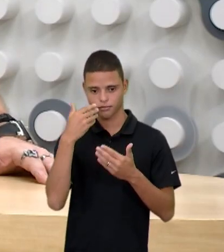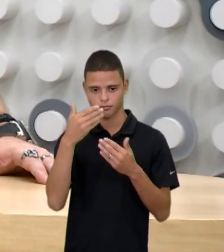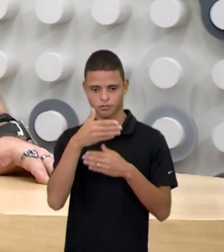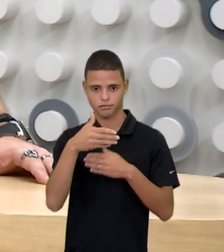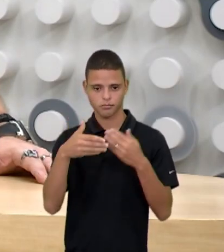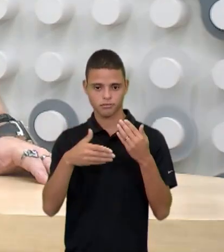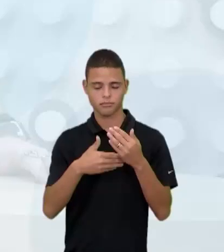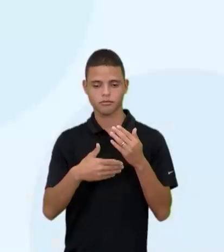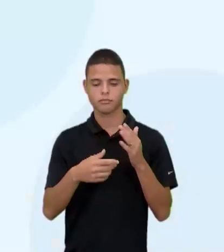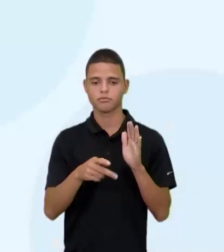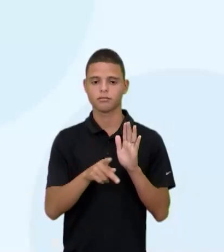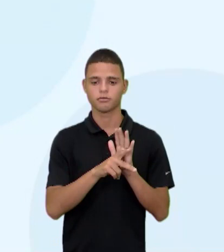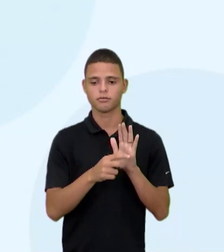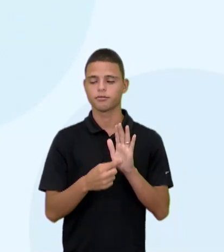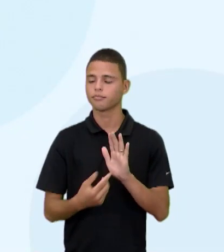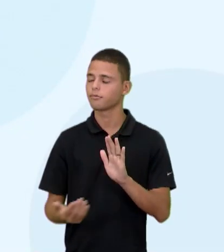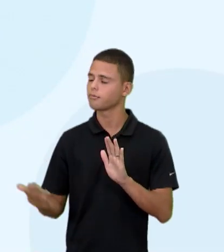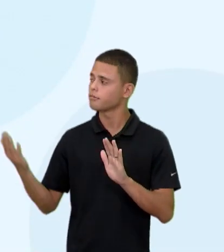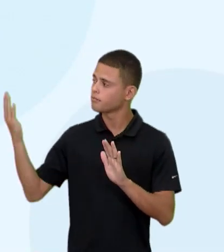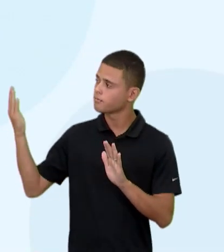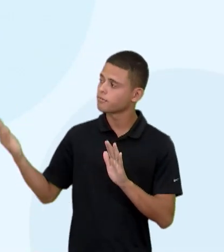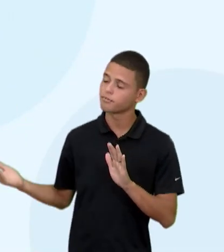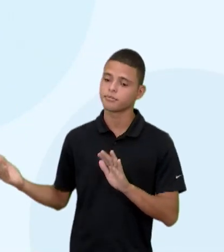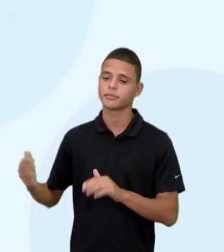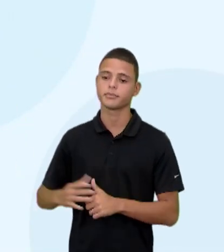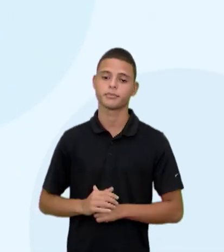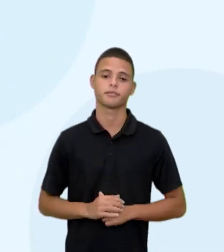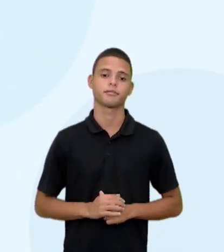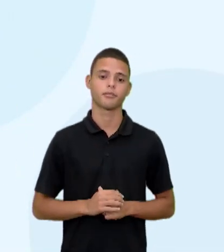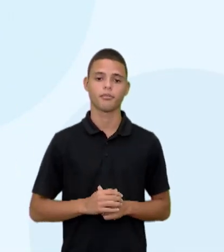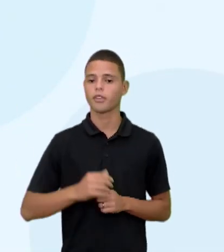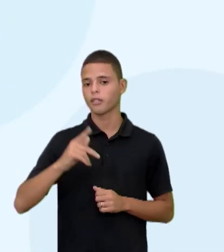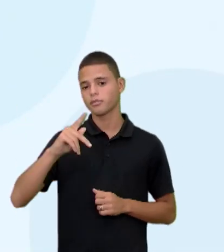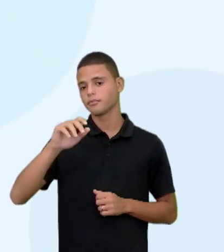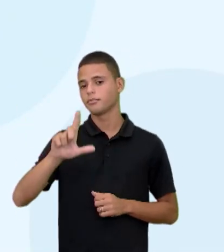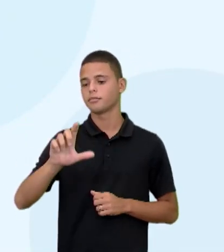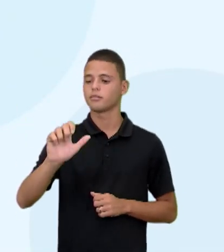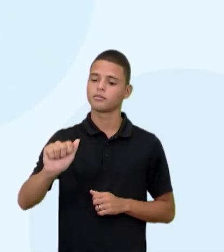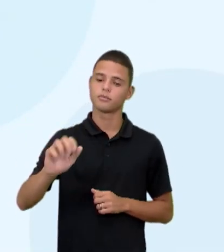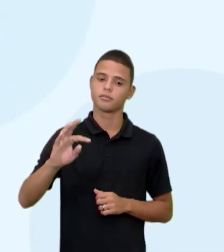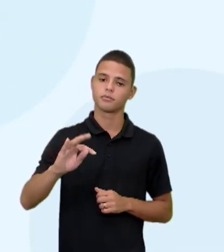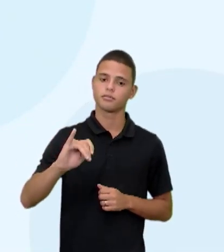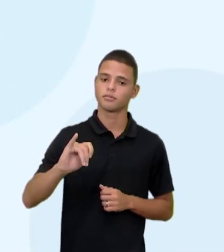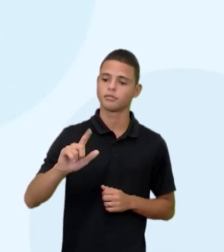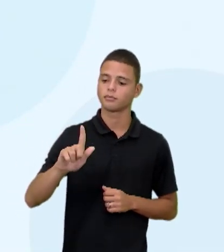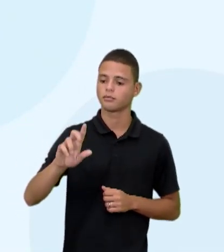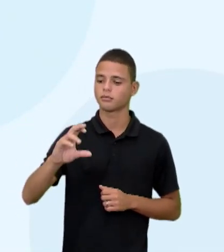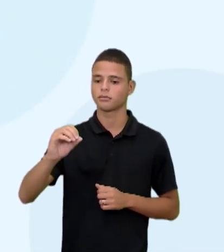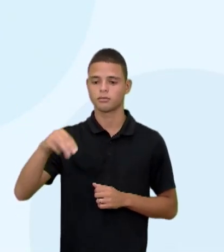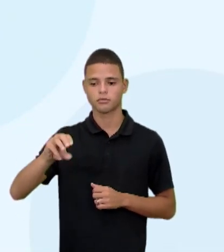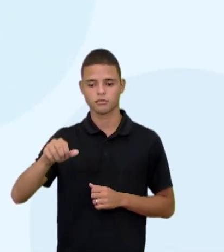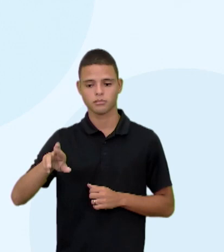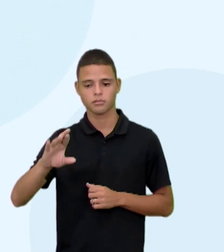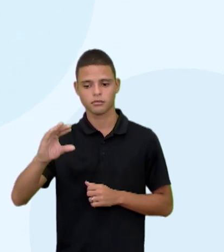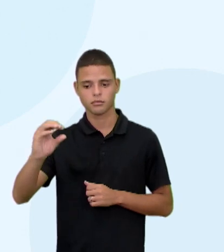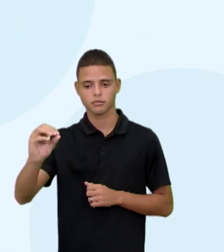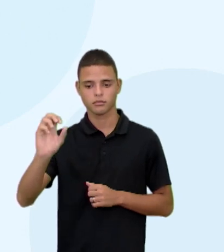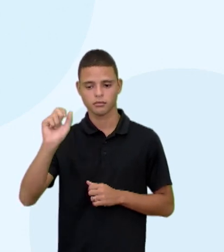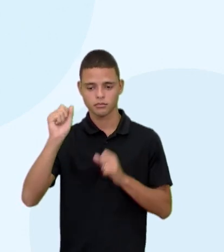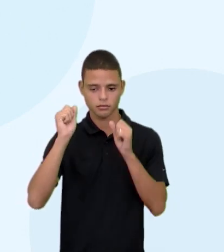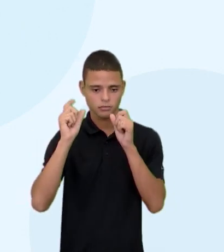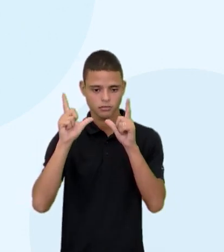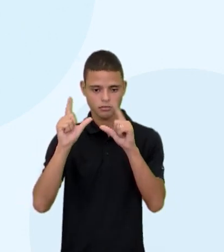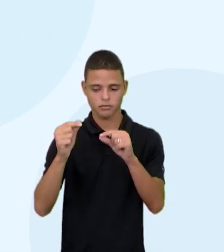como plastiglomerado. Tá aí, ó, plastiglomerado é o derretimento de resíduos plásticos